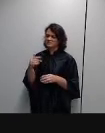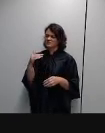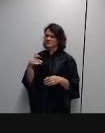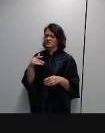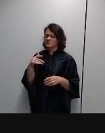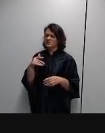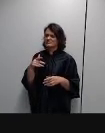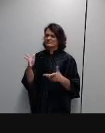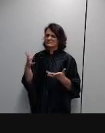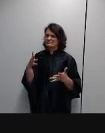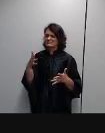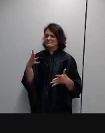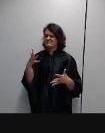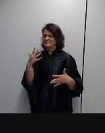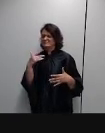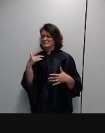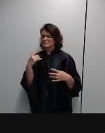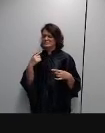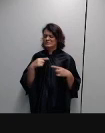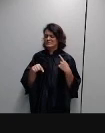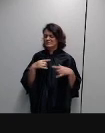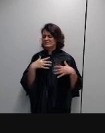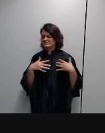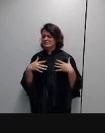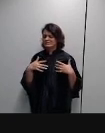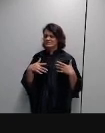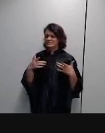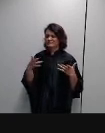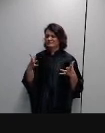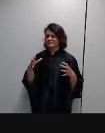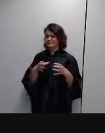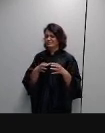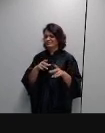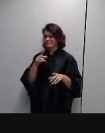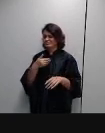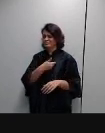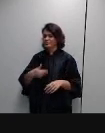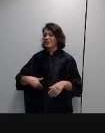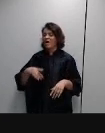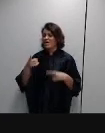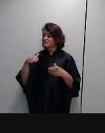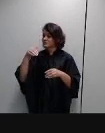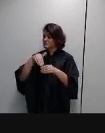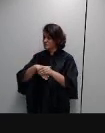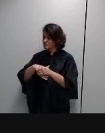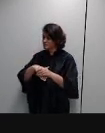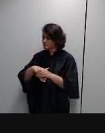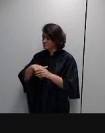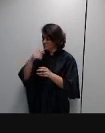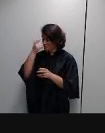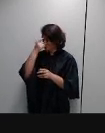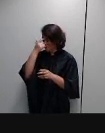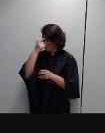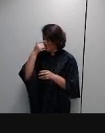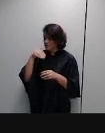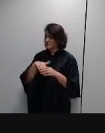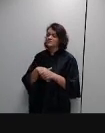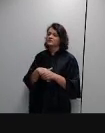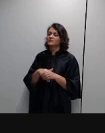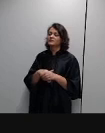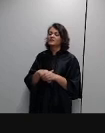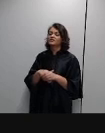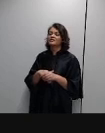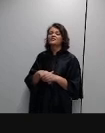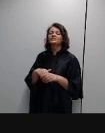Experimenta tá dizendo que a natureza é preço público esse voto esse presidente foi replicado em dezenas